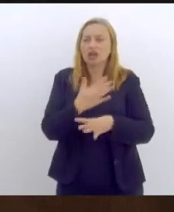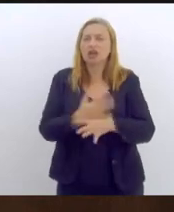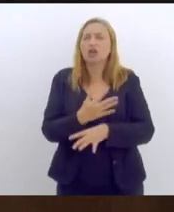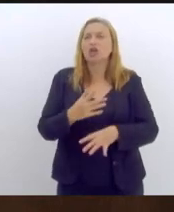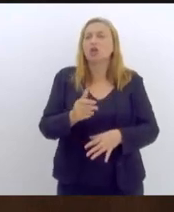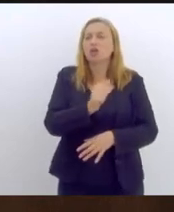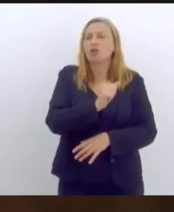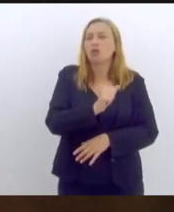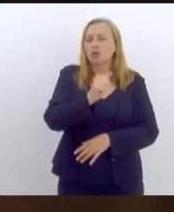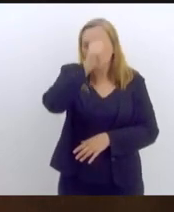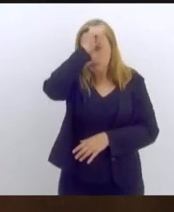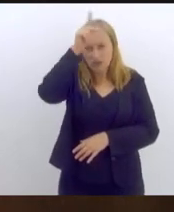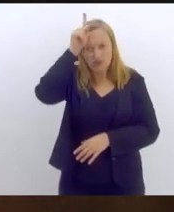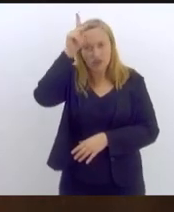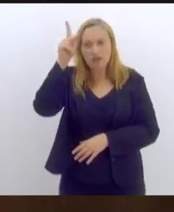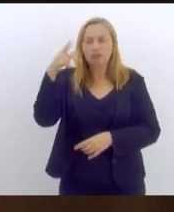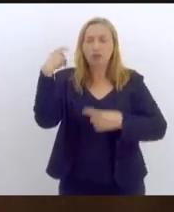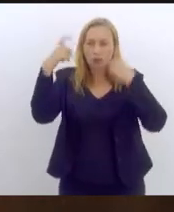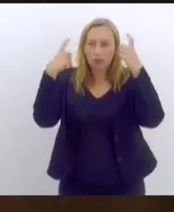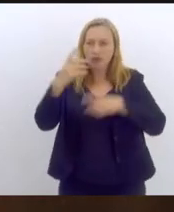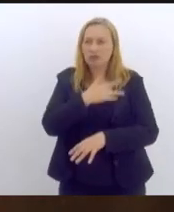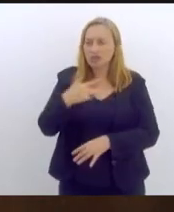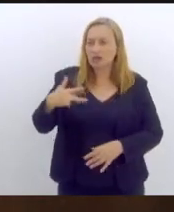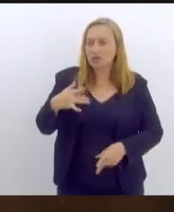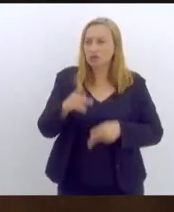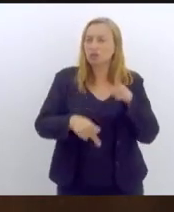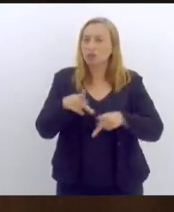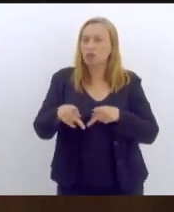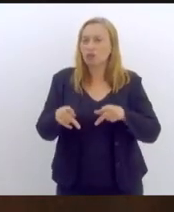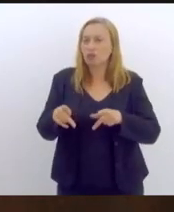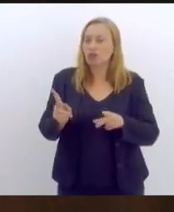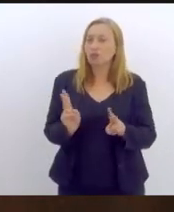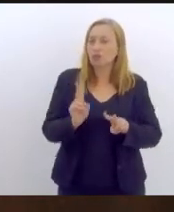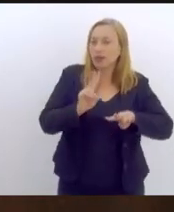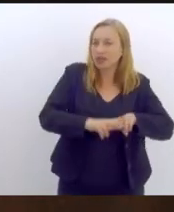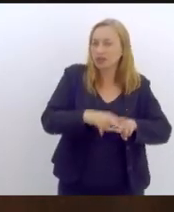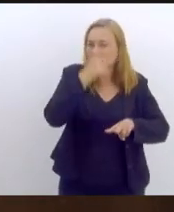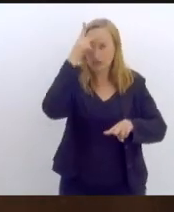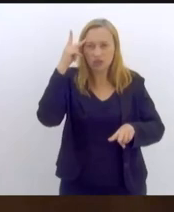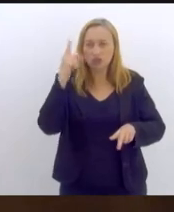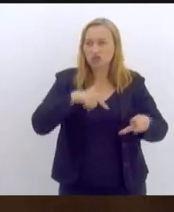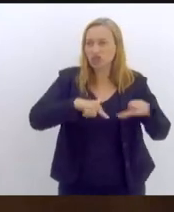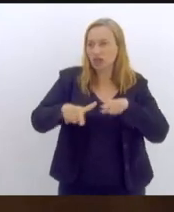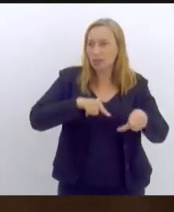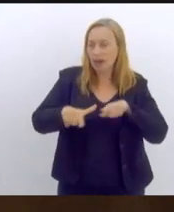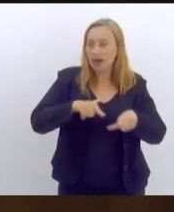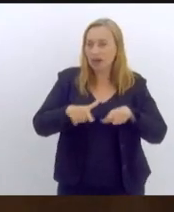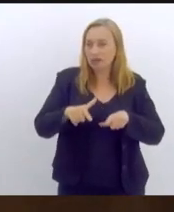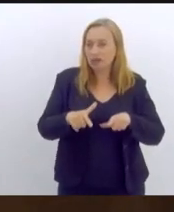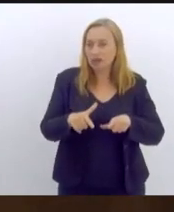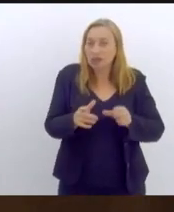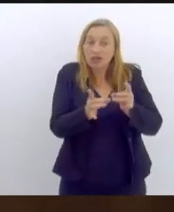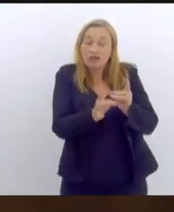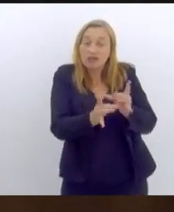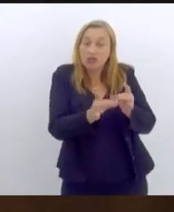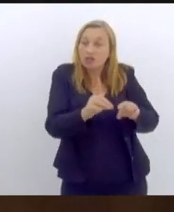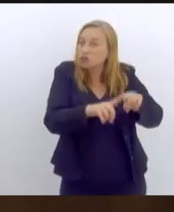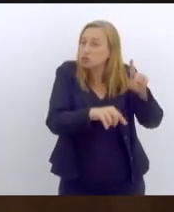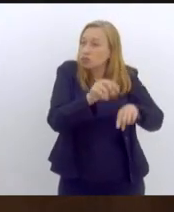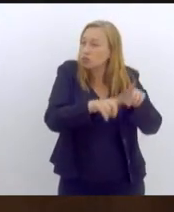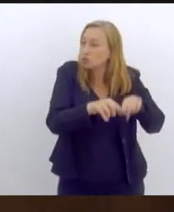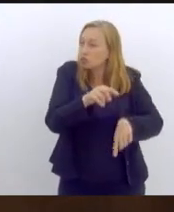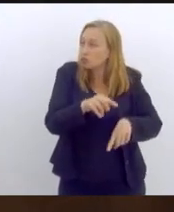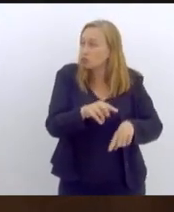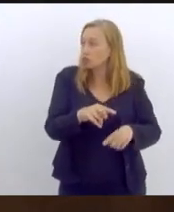com o bem-estar da população, ele comete inversão de valores, prendendo o trabalhador. O trabalhador esse está ali para levar o ganha-pão para a sua